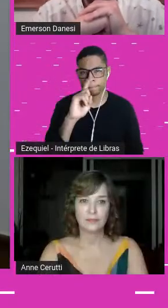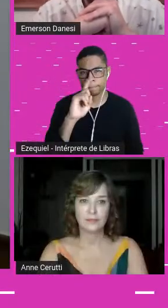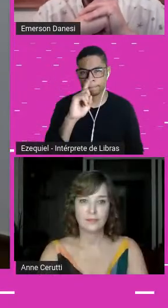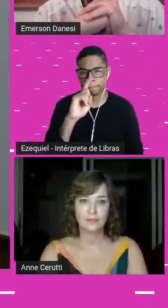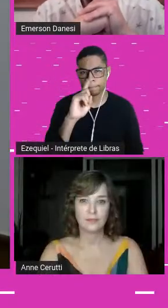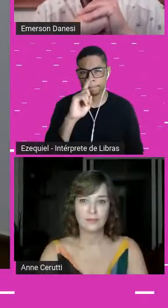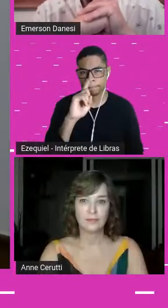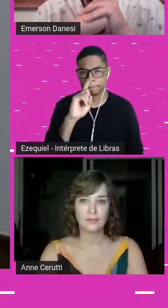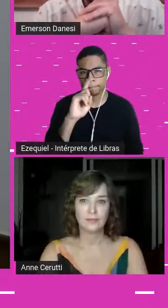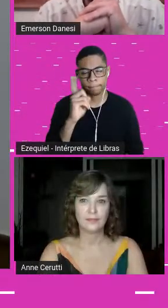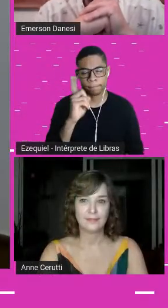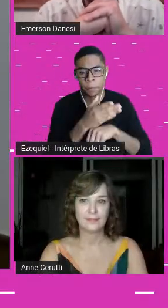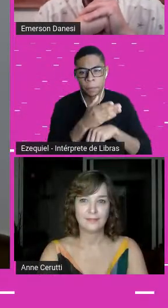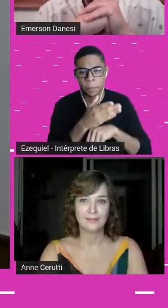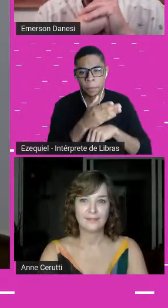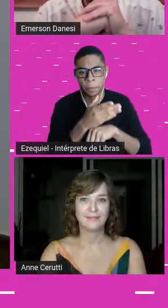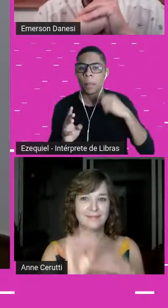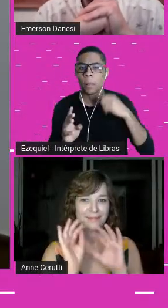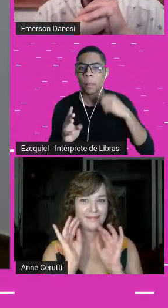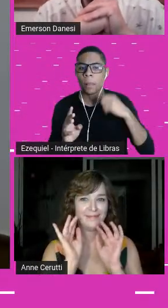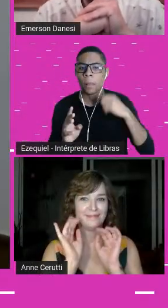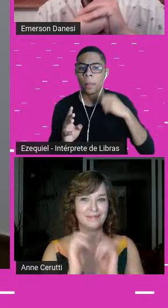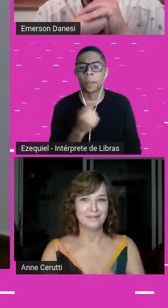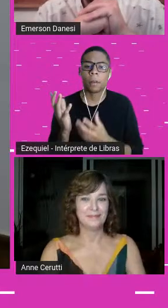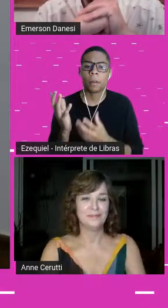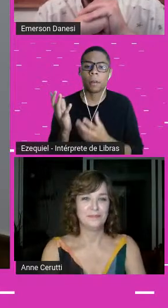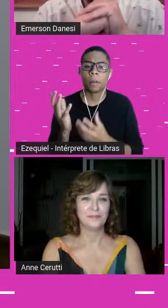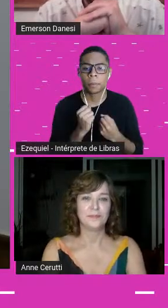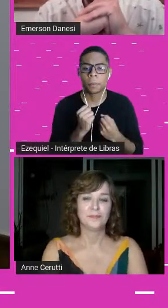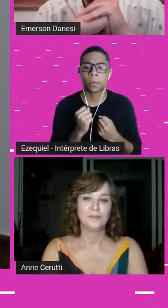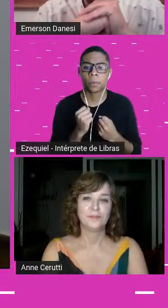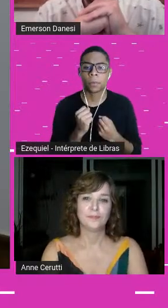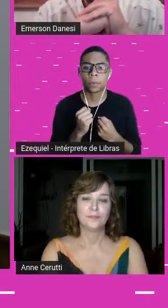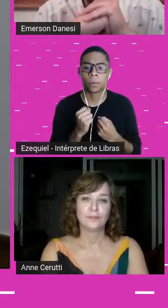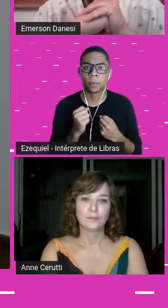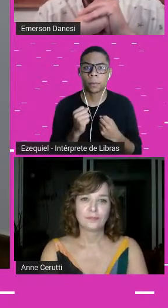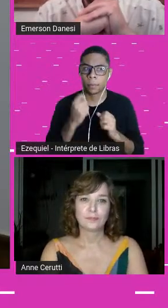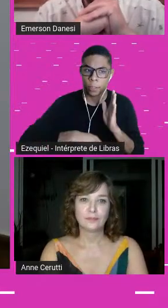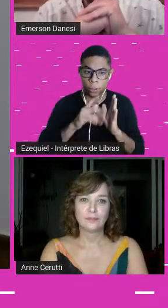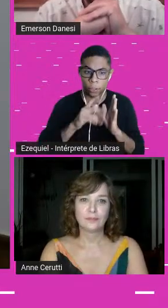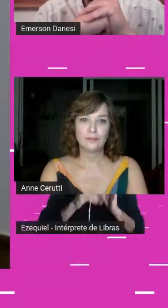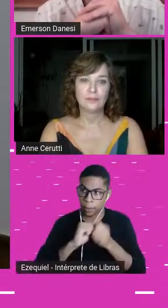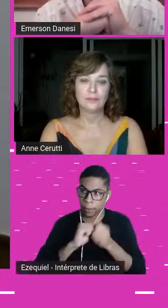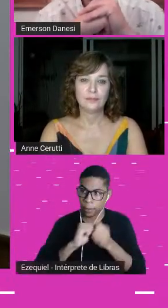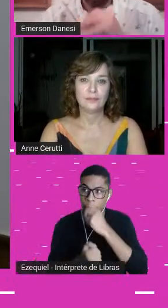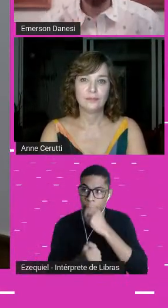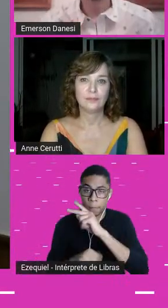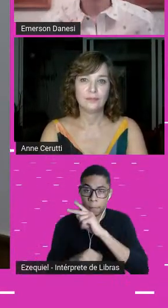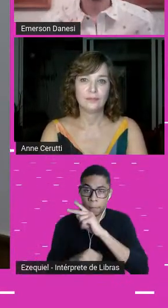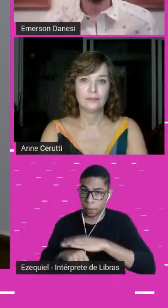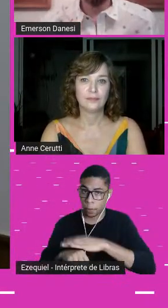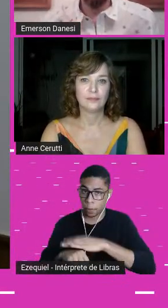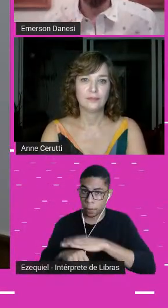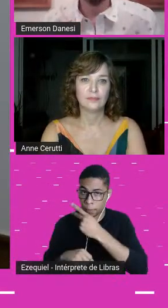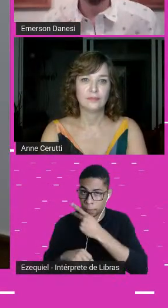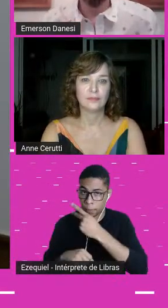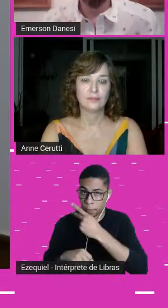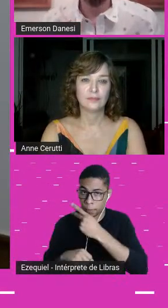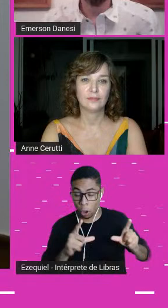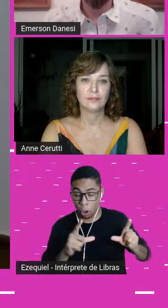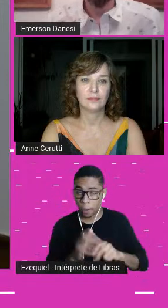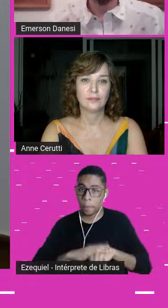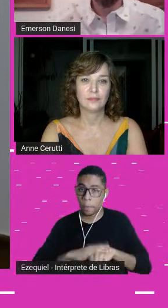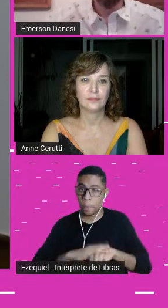recebido o texto já adaptado por ele. Eu tenho ainda o texto, porque ele ainda está inteiro.